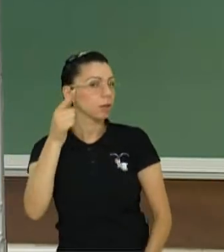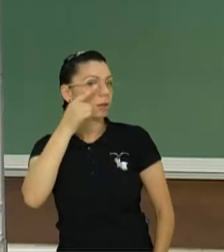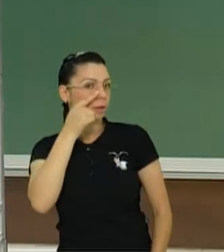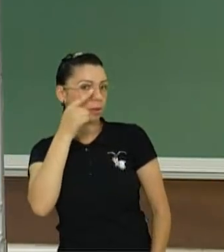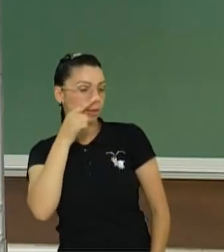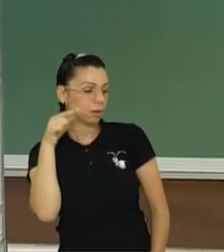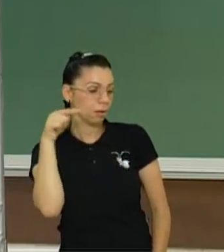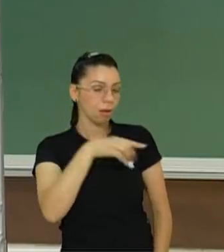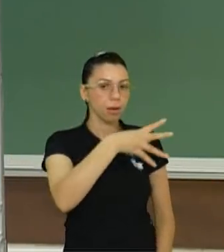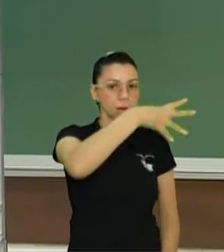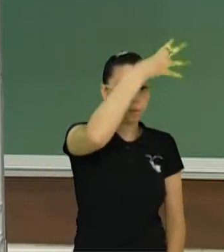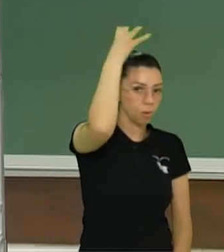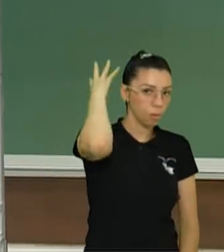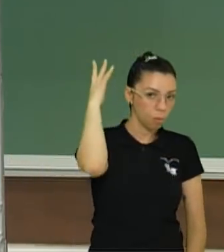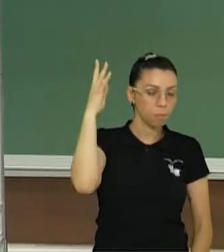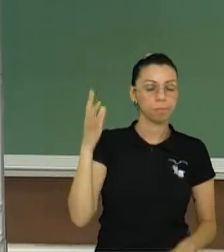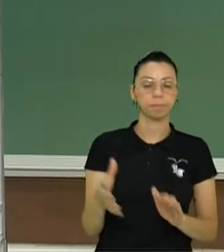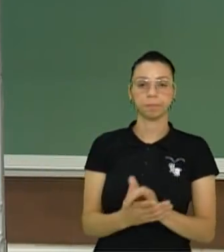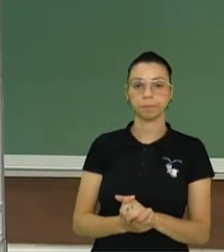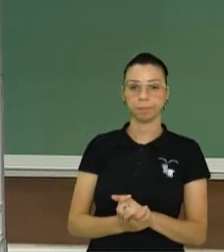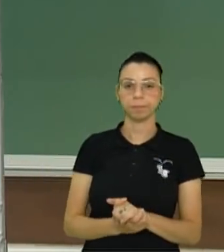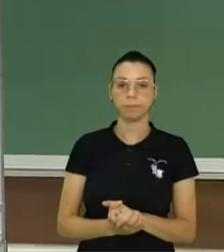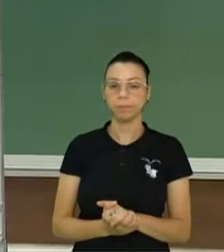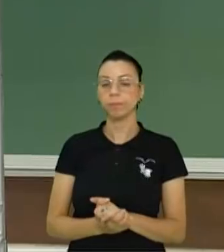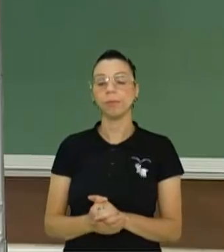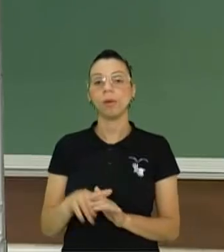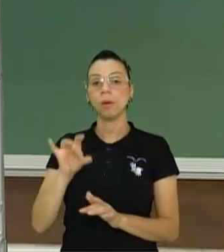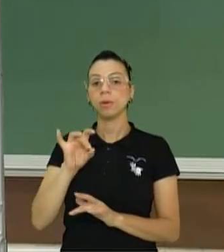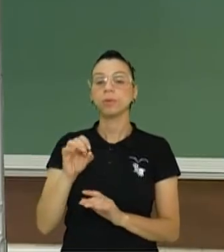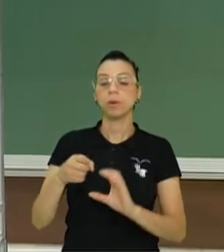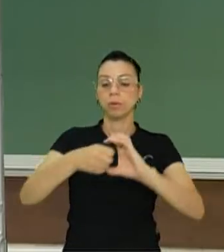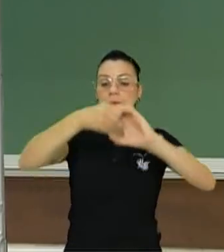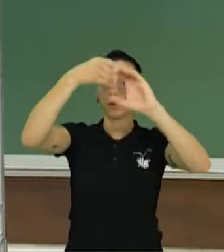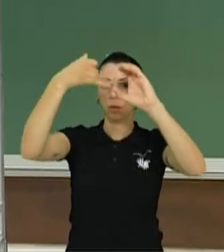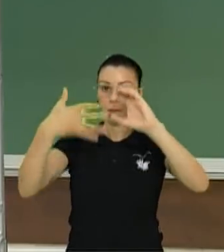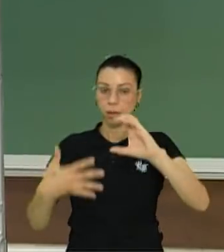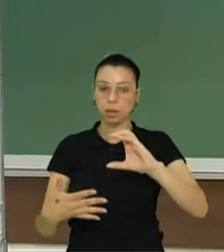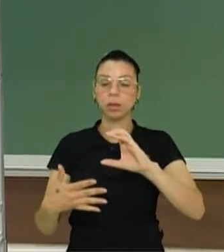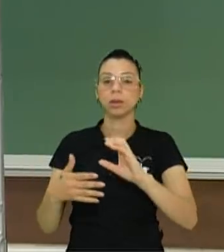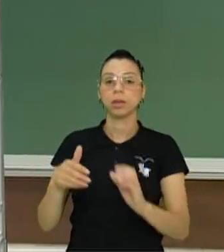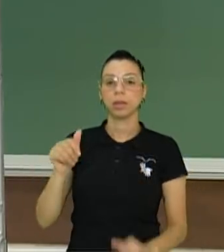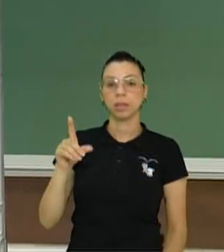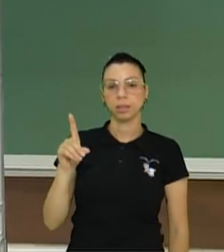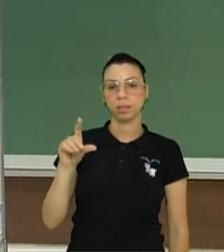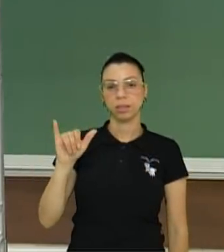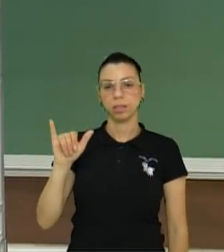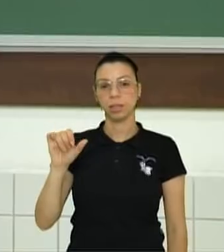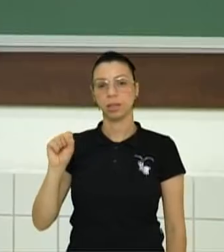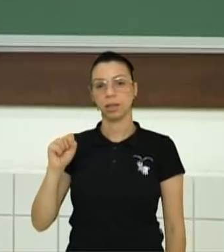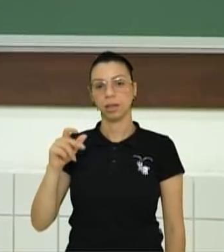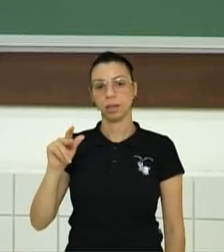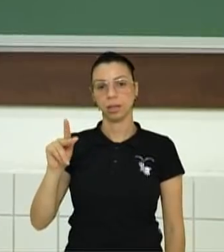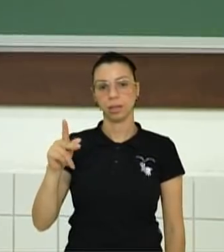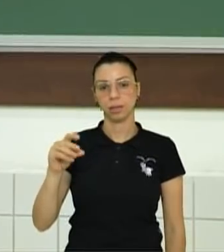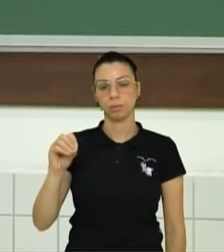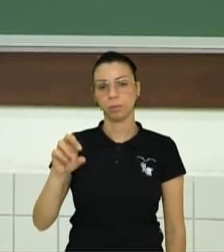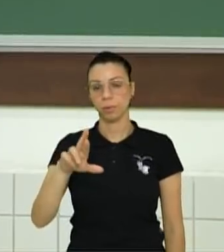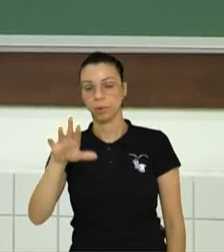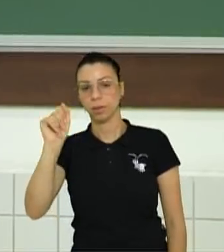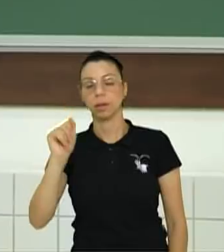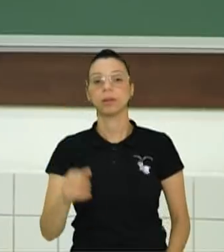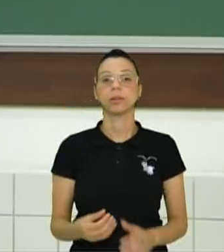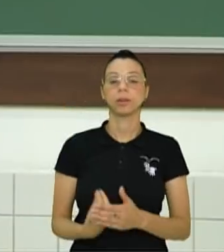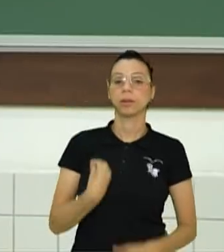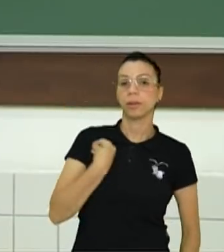em Roma, não somente com característica da segunda diáspora, a presença de gregos na região, mas também